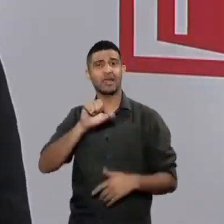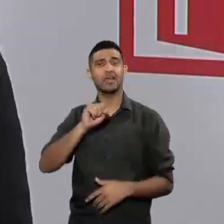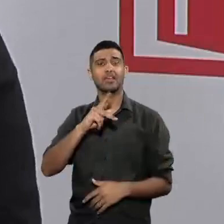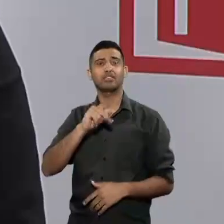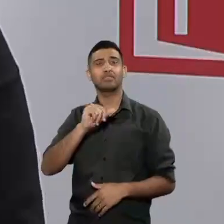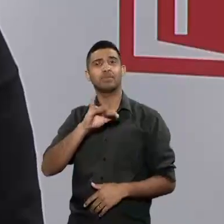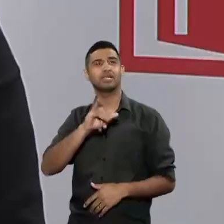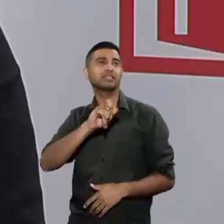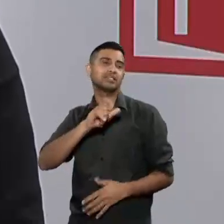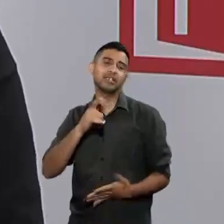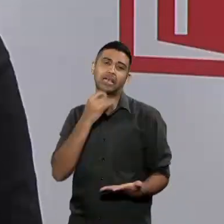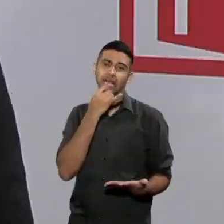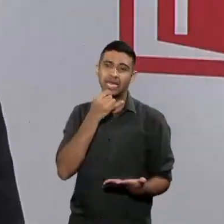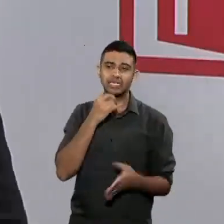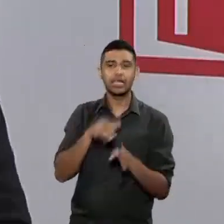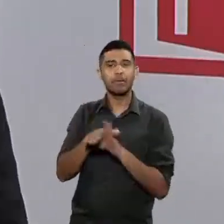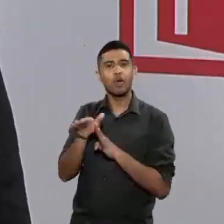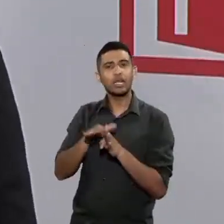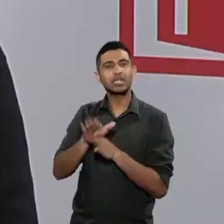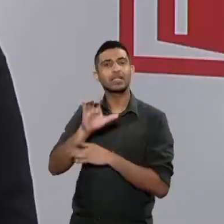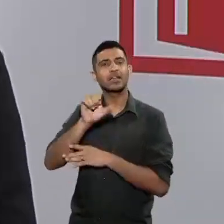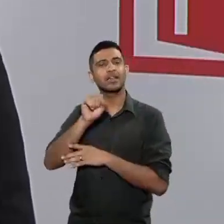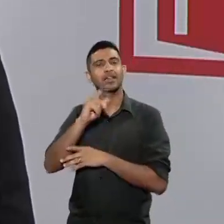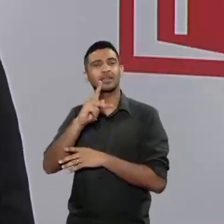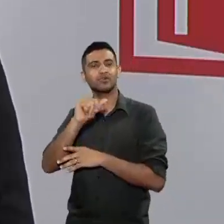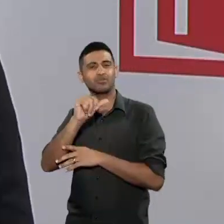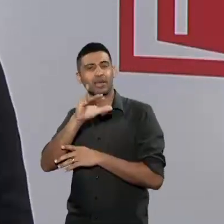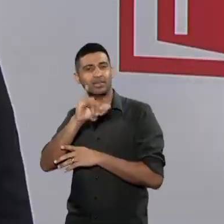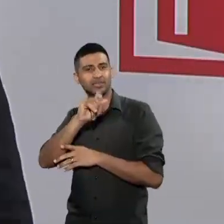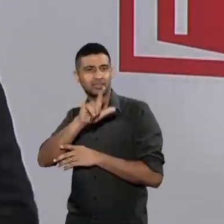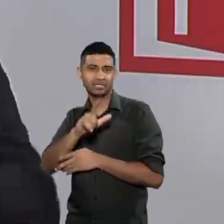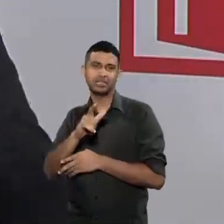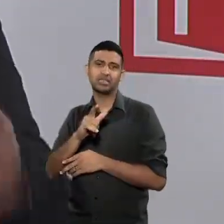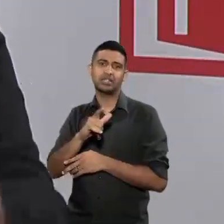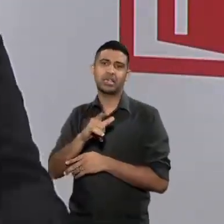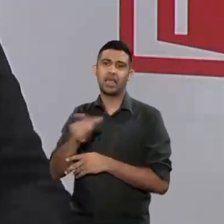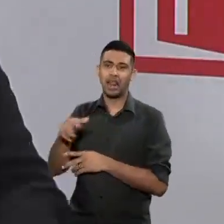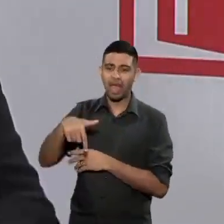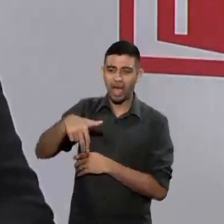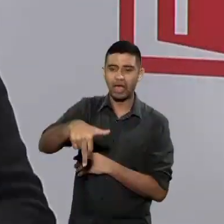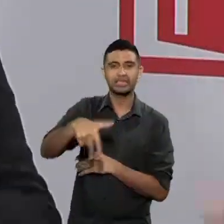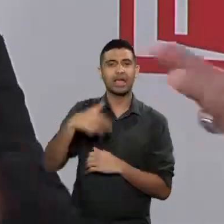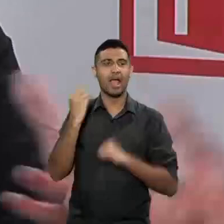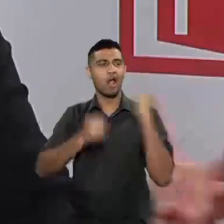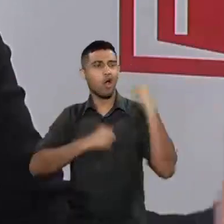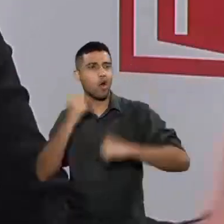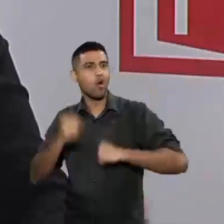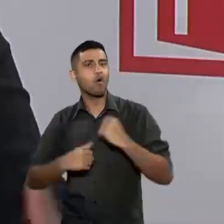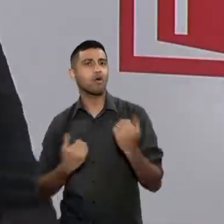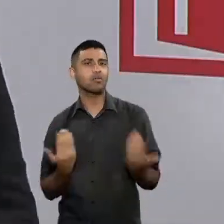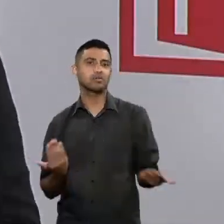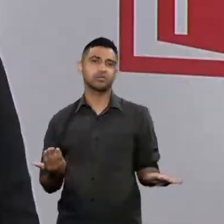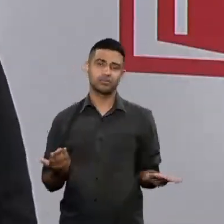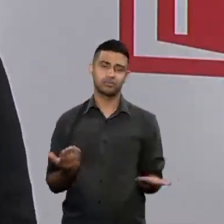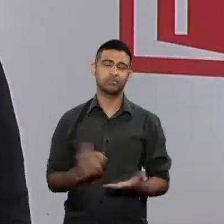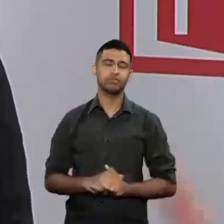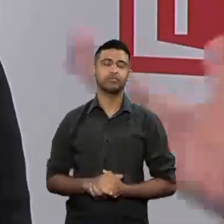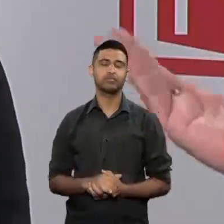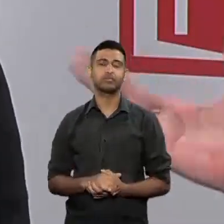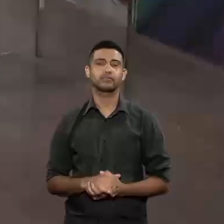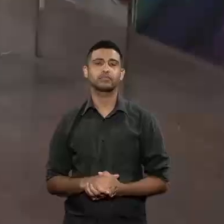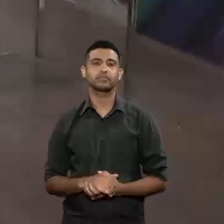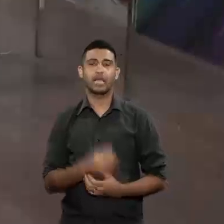assim, digamos, orientação espacial, né? O andar, o correr. É, porque a lâmina você coloca só na